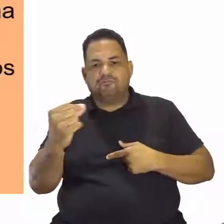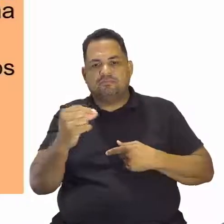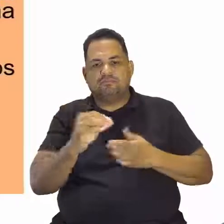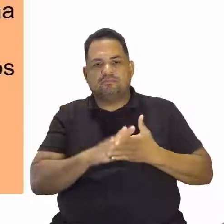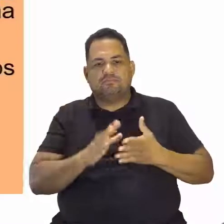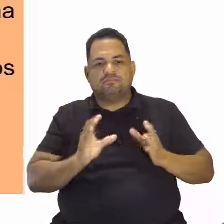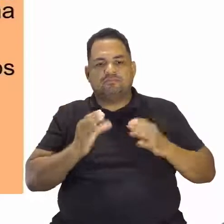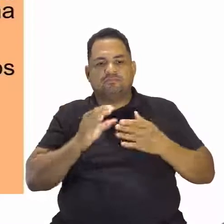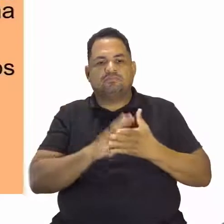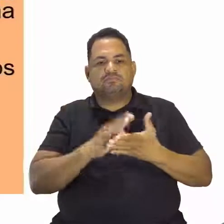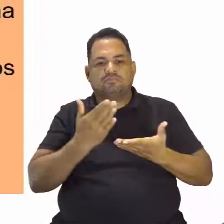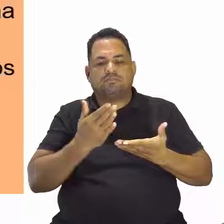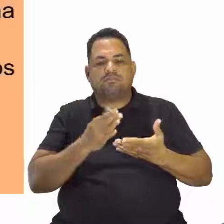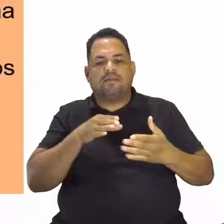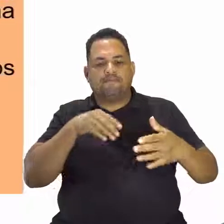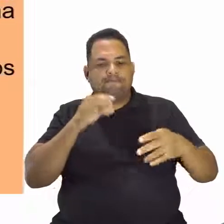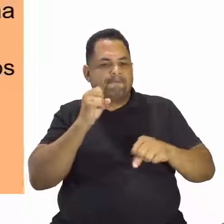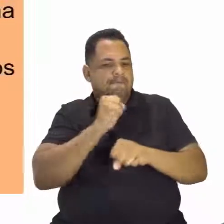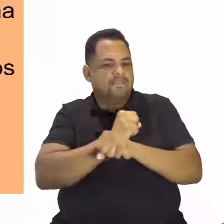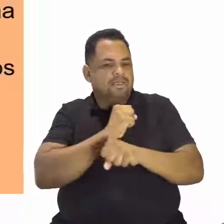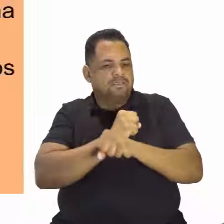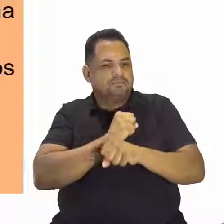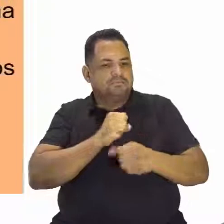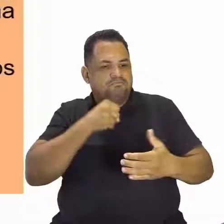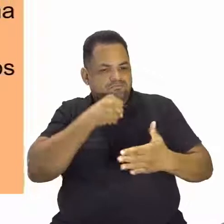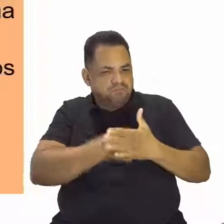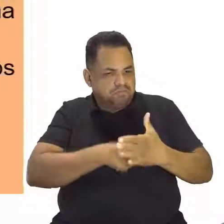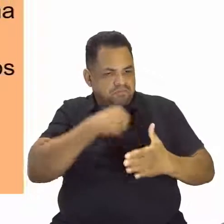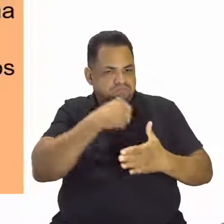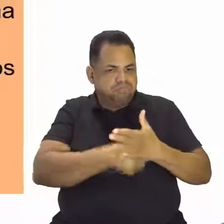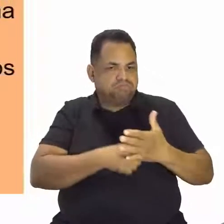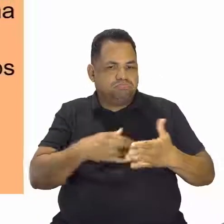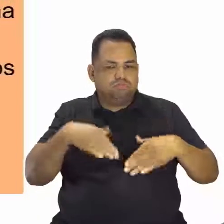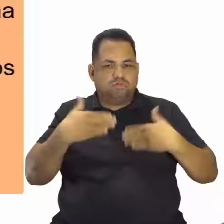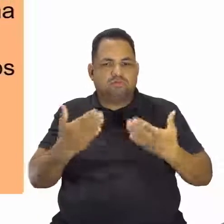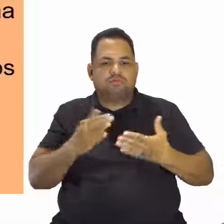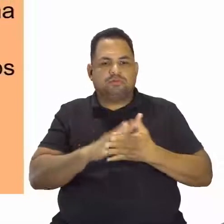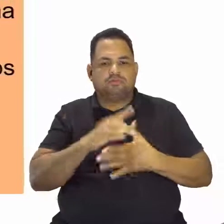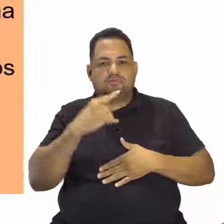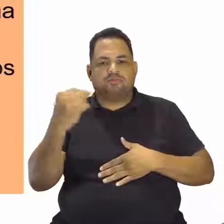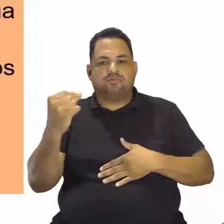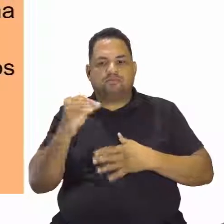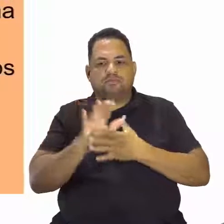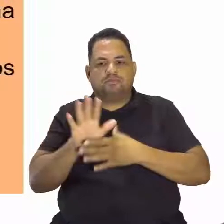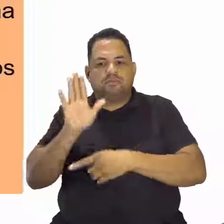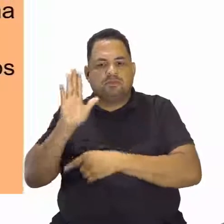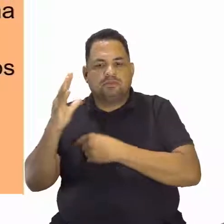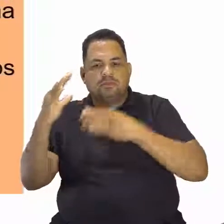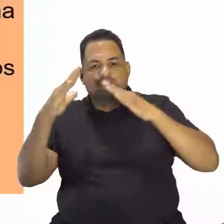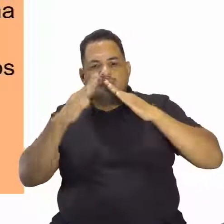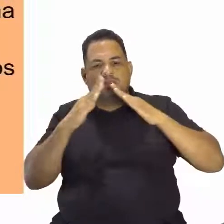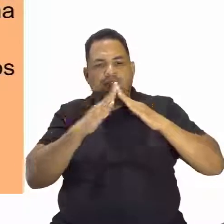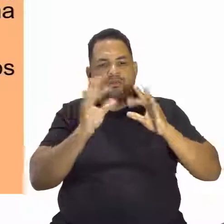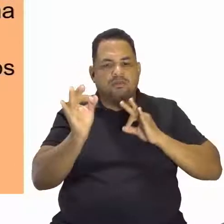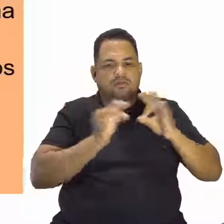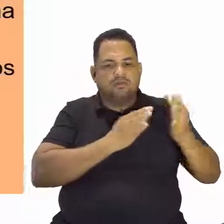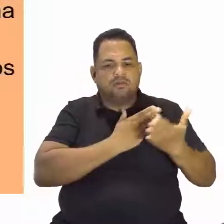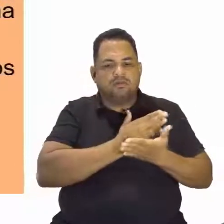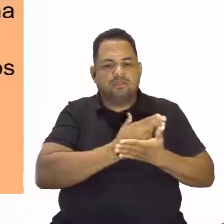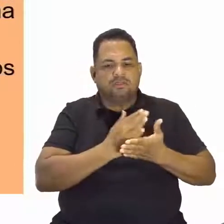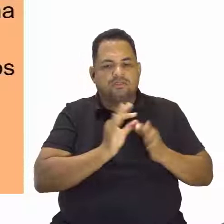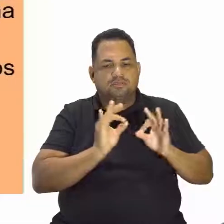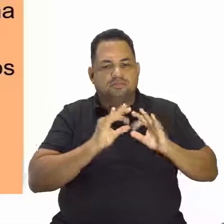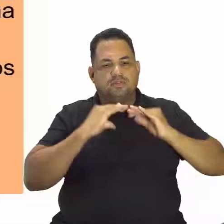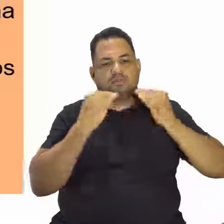do cativeiro e da opressão em que viviam. Assim, uma vez fugitivos, eles buscavam abrigo e começaram a se organizar nas